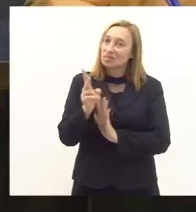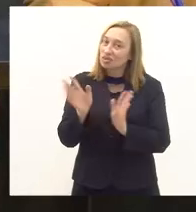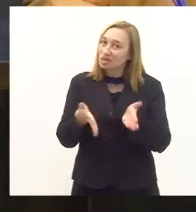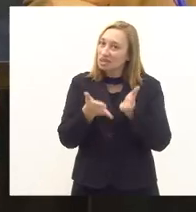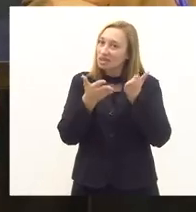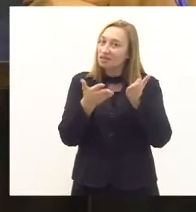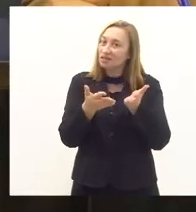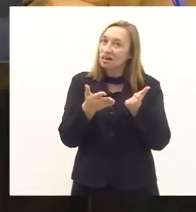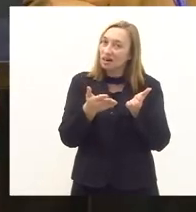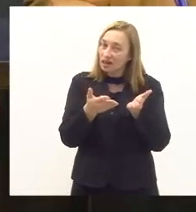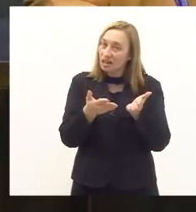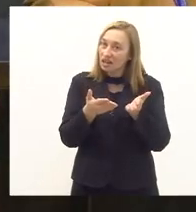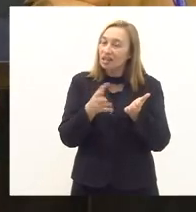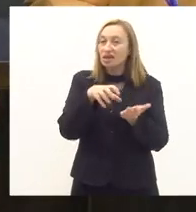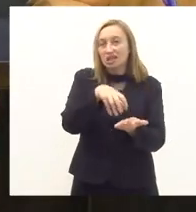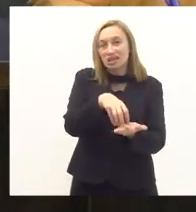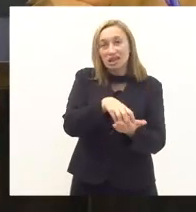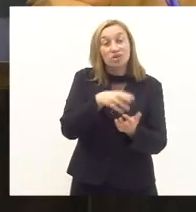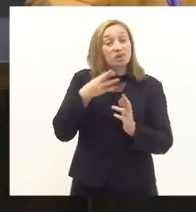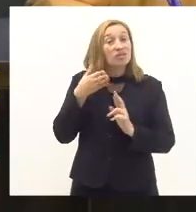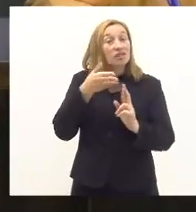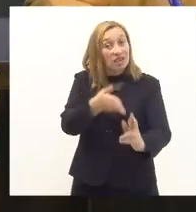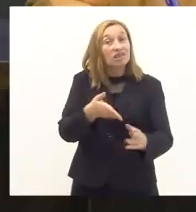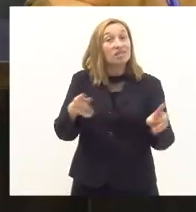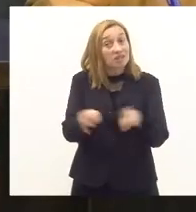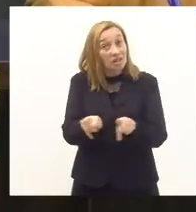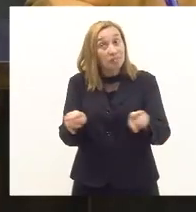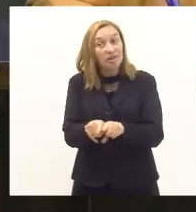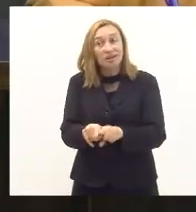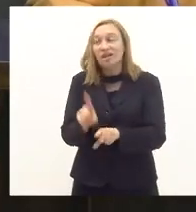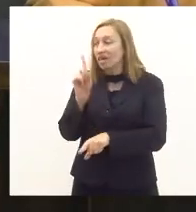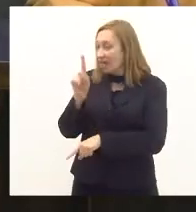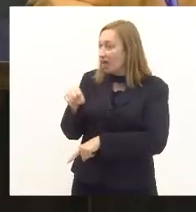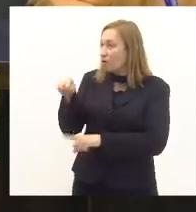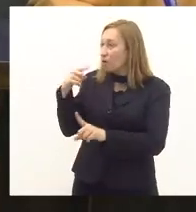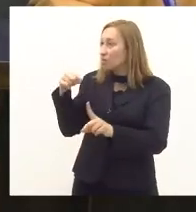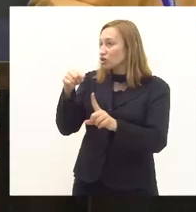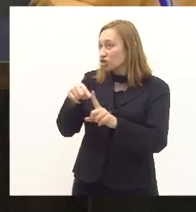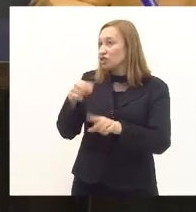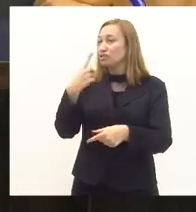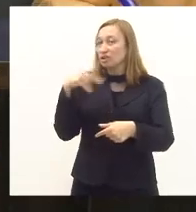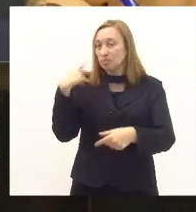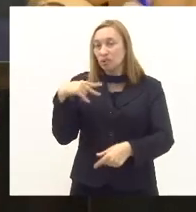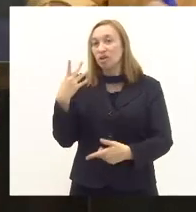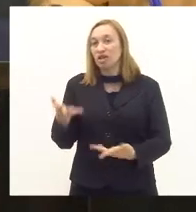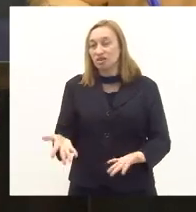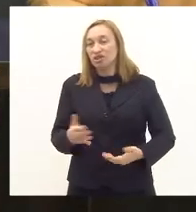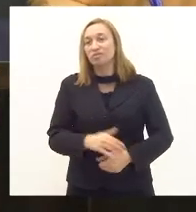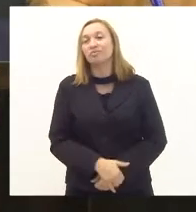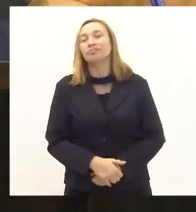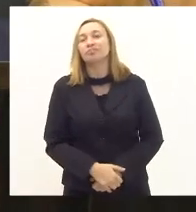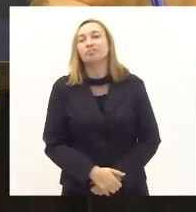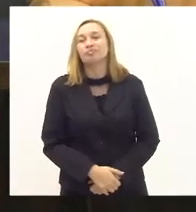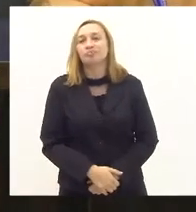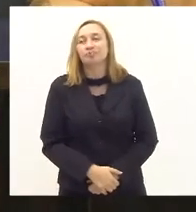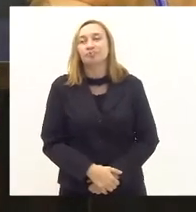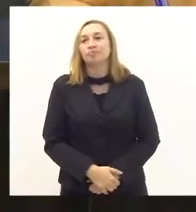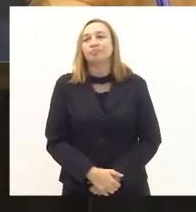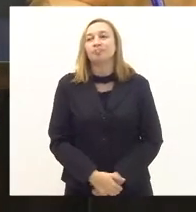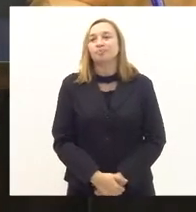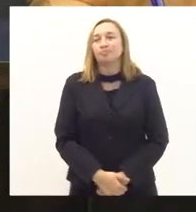incentivar a descentralização dos centros de referência também. Aliás, é essa a política que está